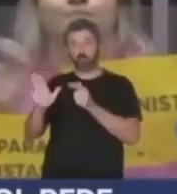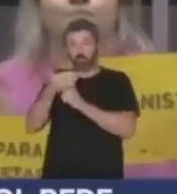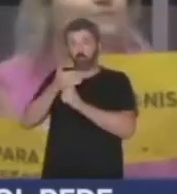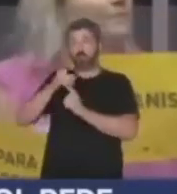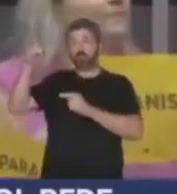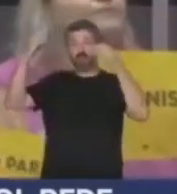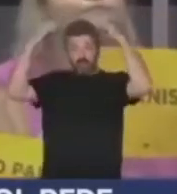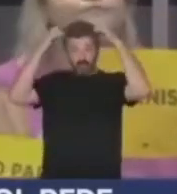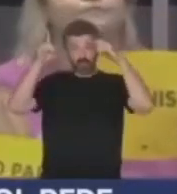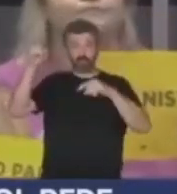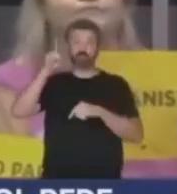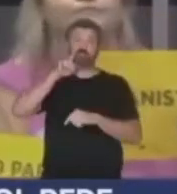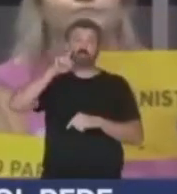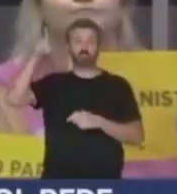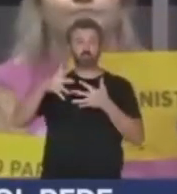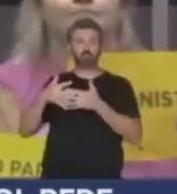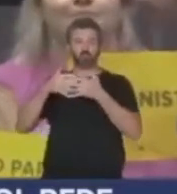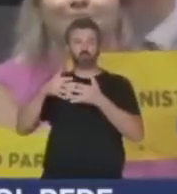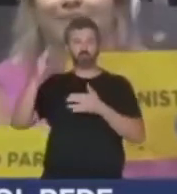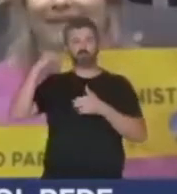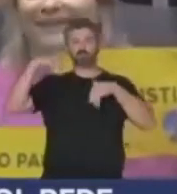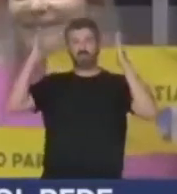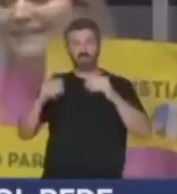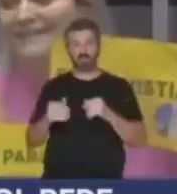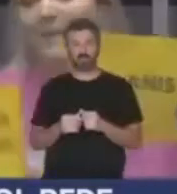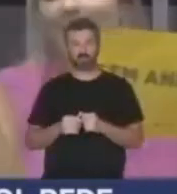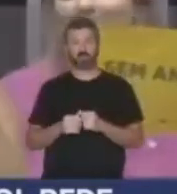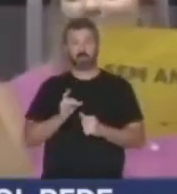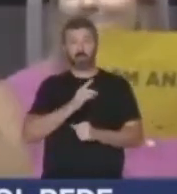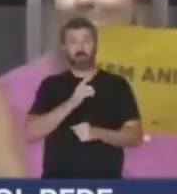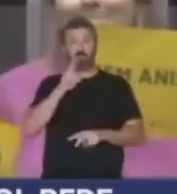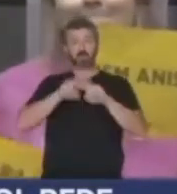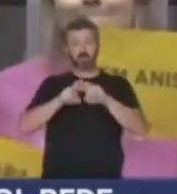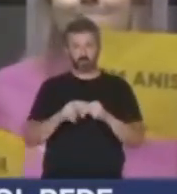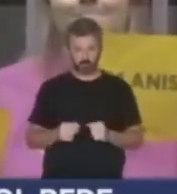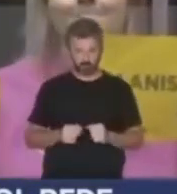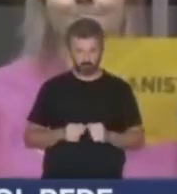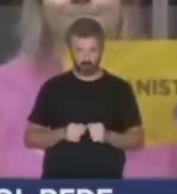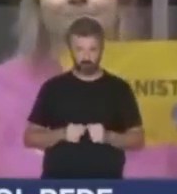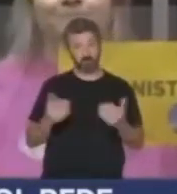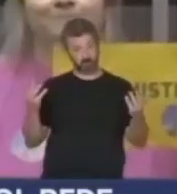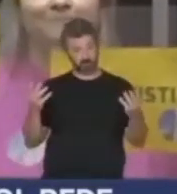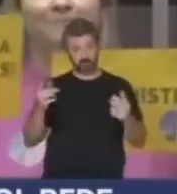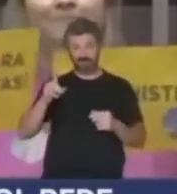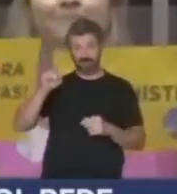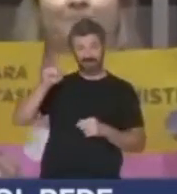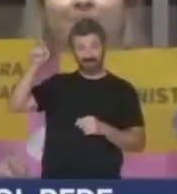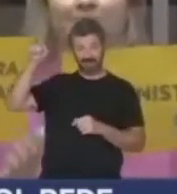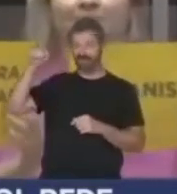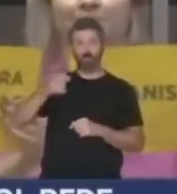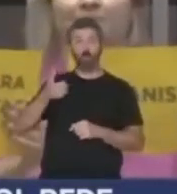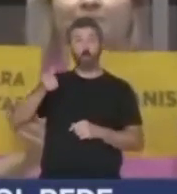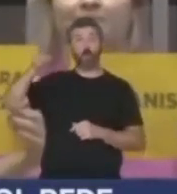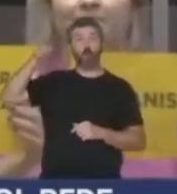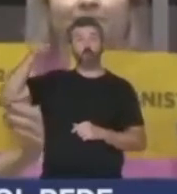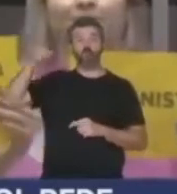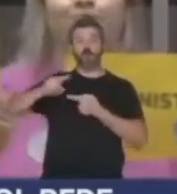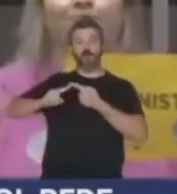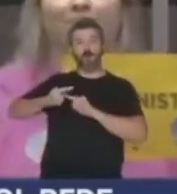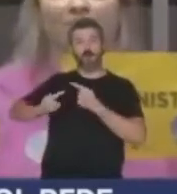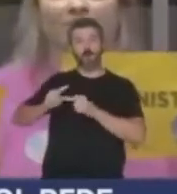está escondido na Disneylândia, em Miami, sabe-se lá onde, com medo de ser preso, e de lá,